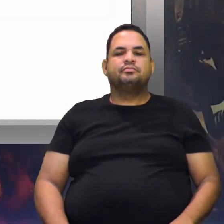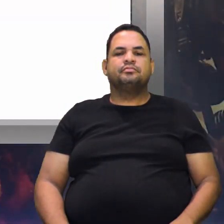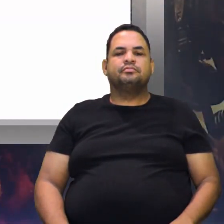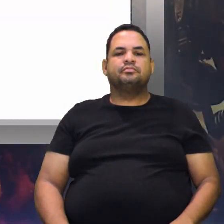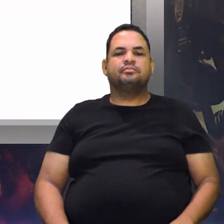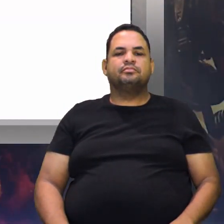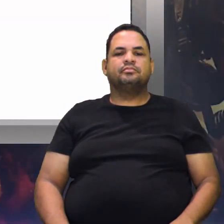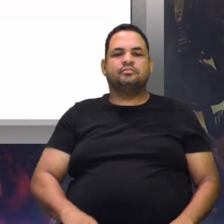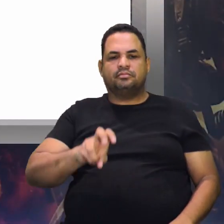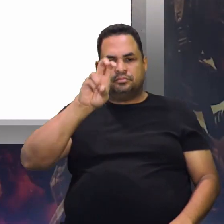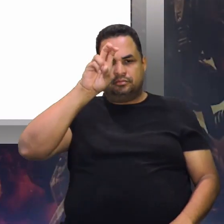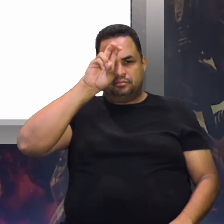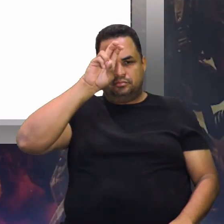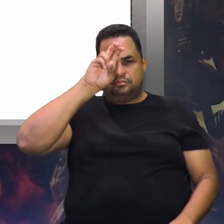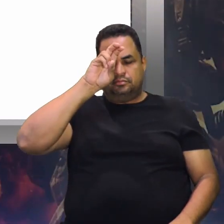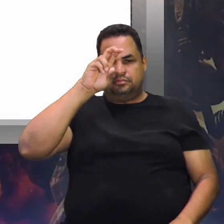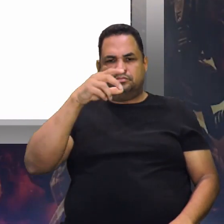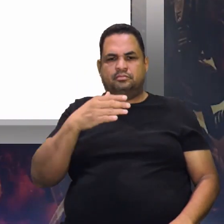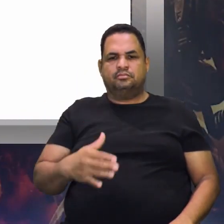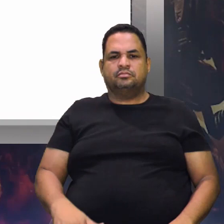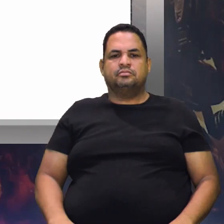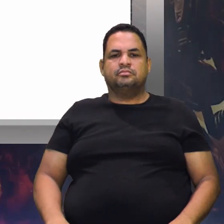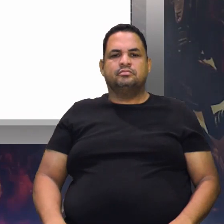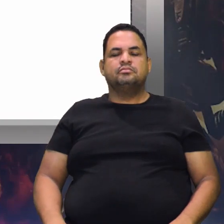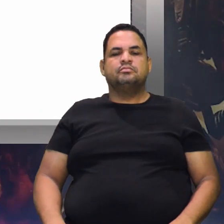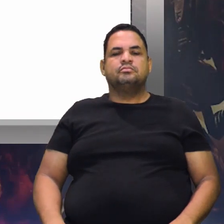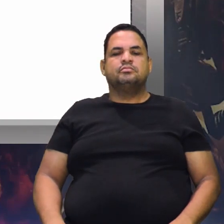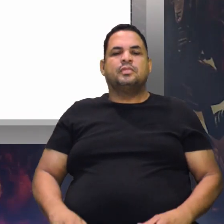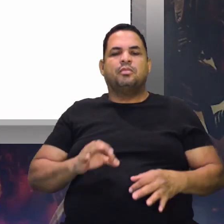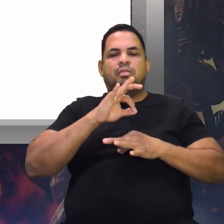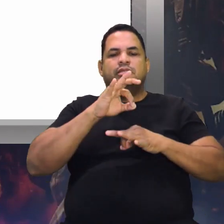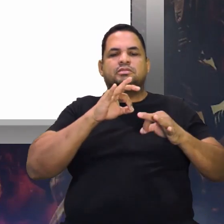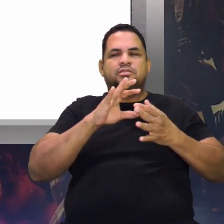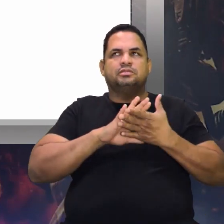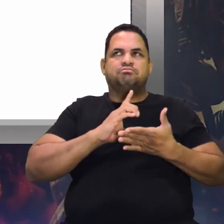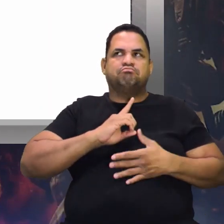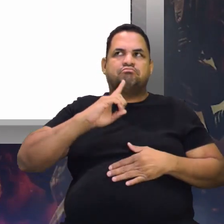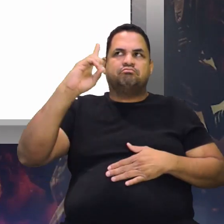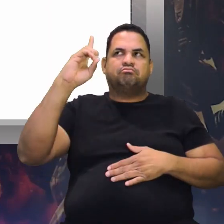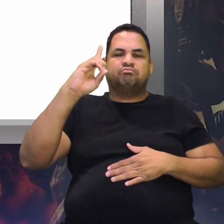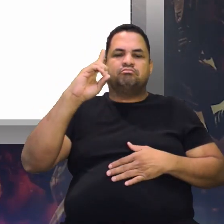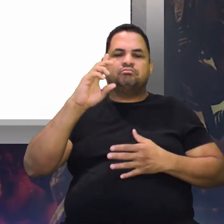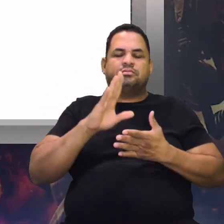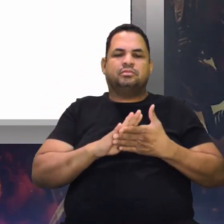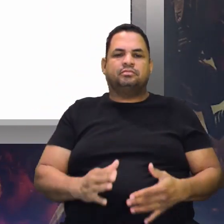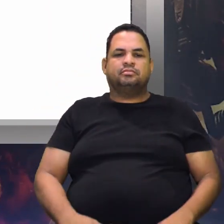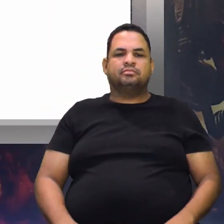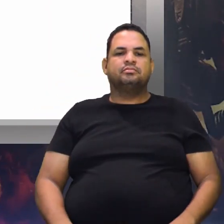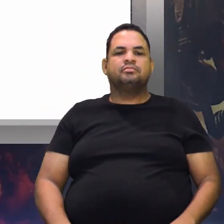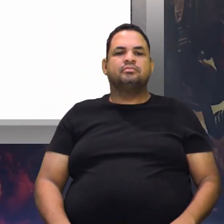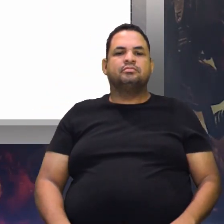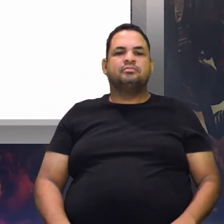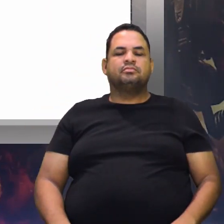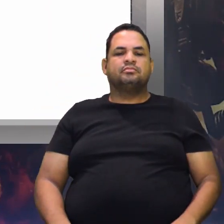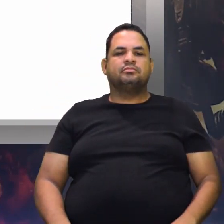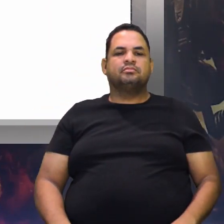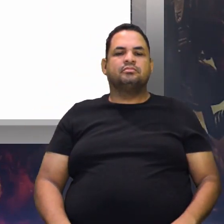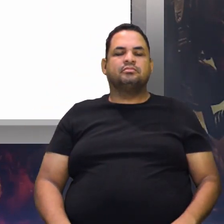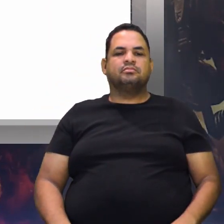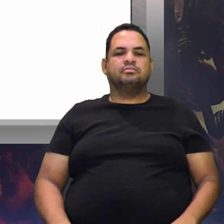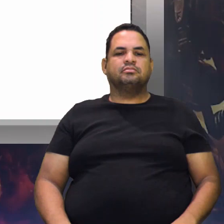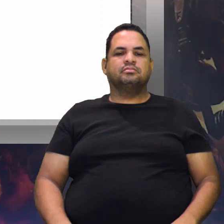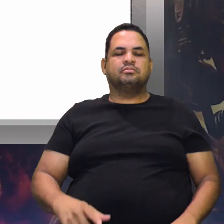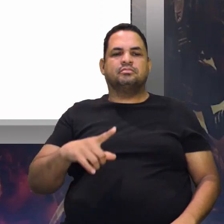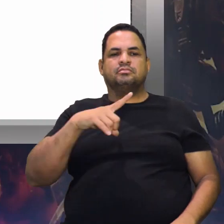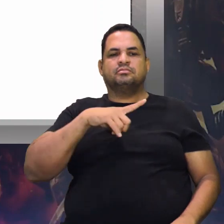O Egito é uma dádiva do Nilo. O Egito, ele existiu enquanto sociedade,